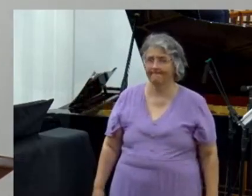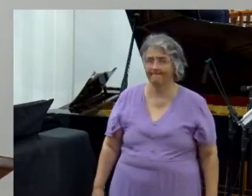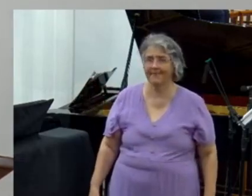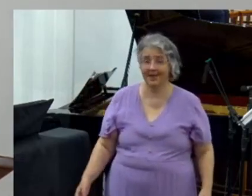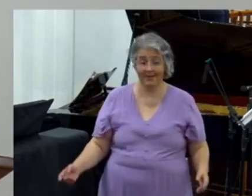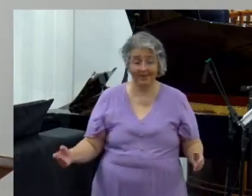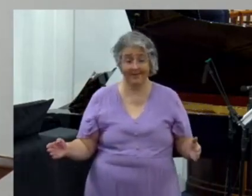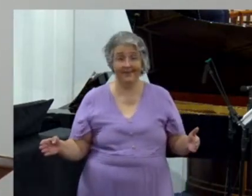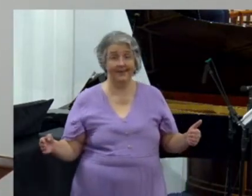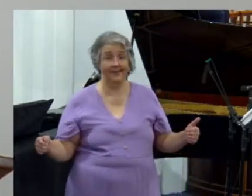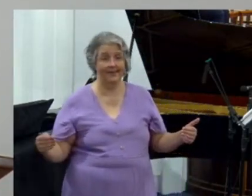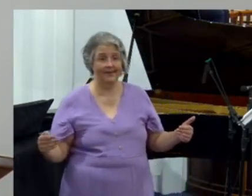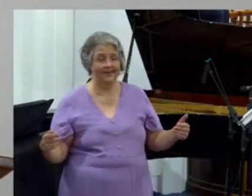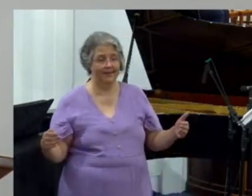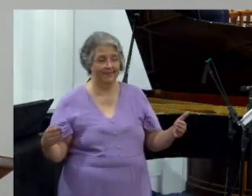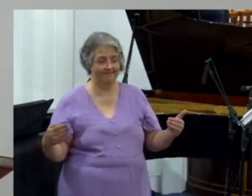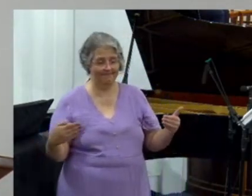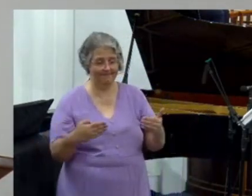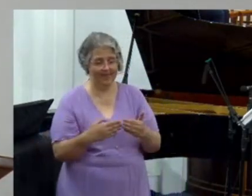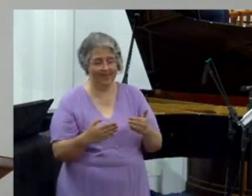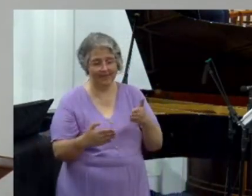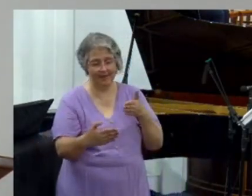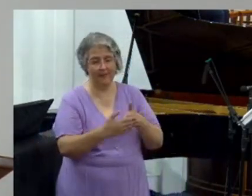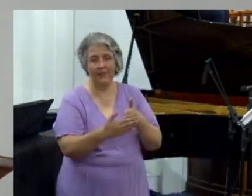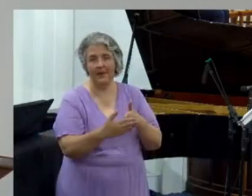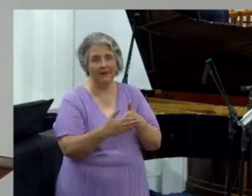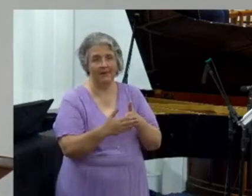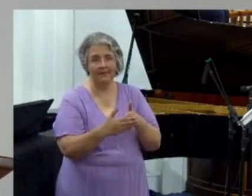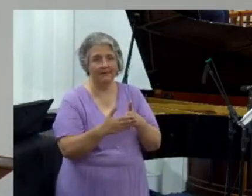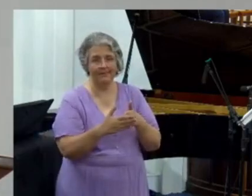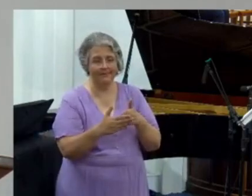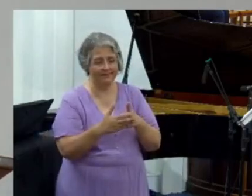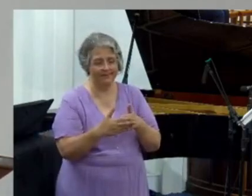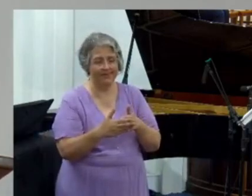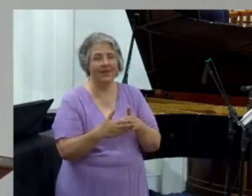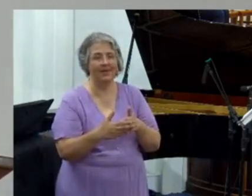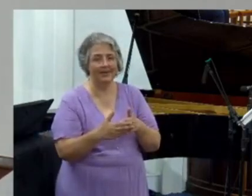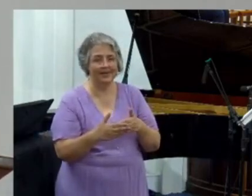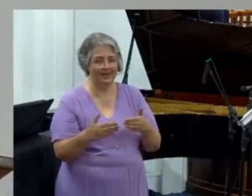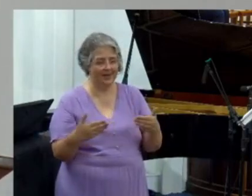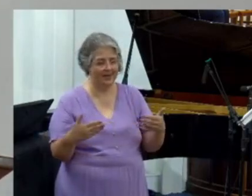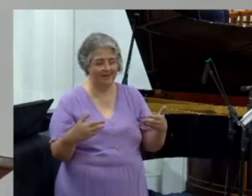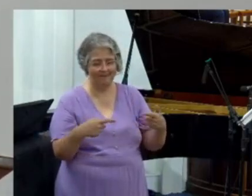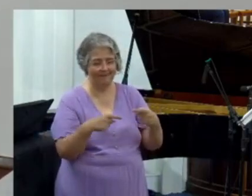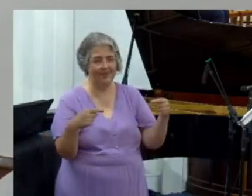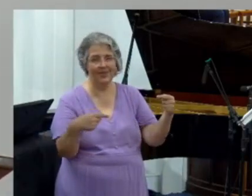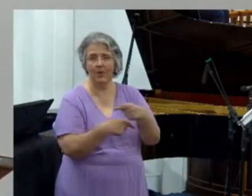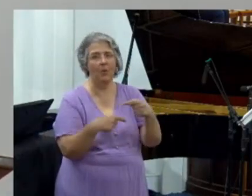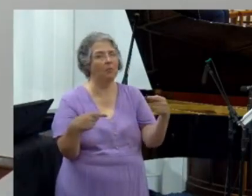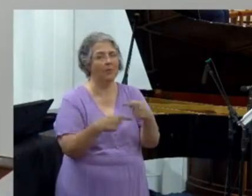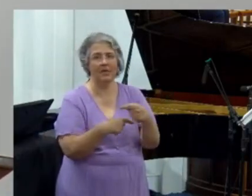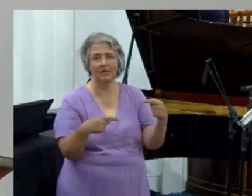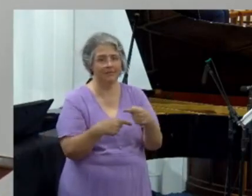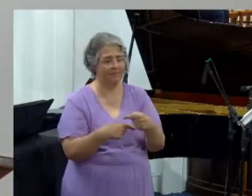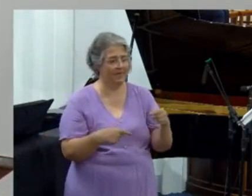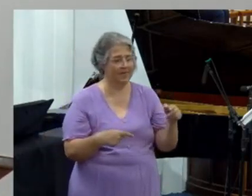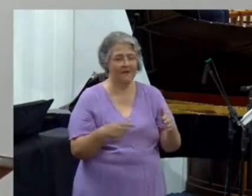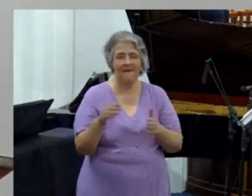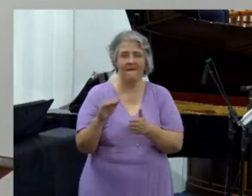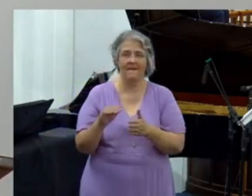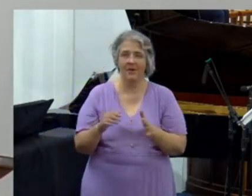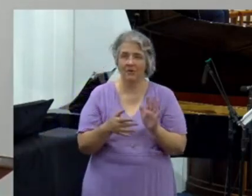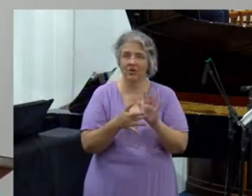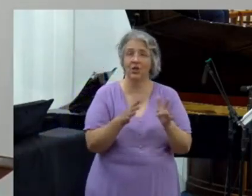falsa, como a de a religião maculada pelo pecado e maculada pelos interesses daqueles que a governavam naquele tempo. Mas